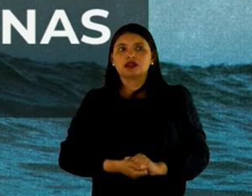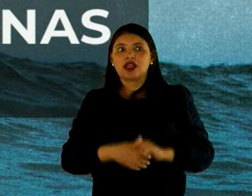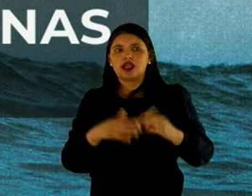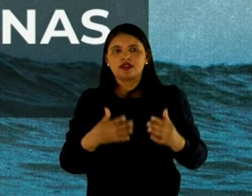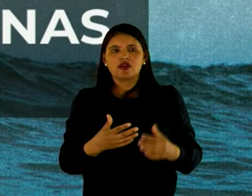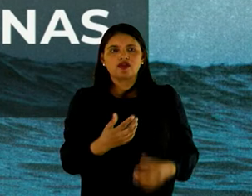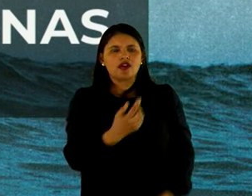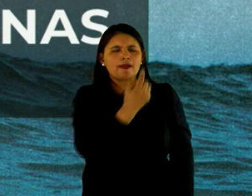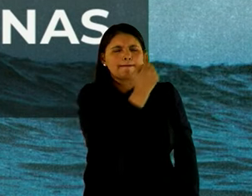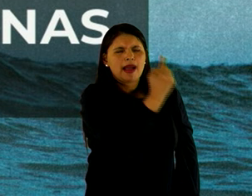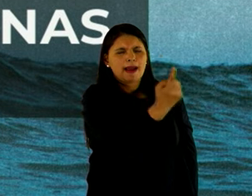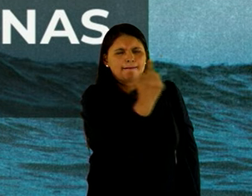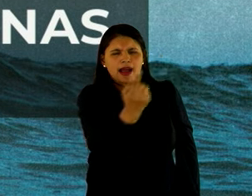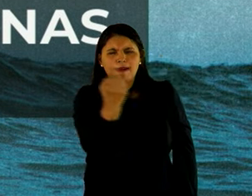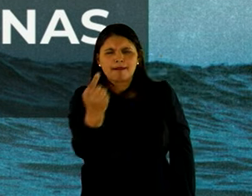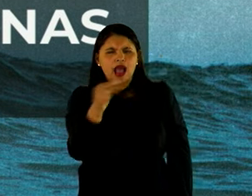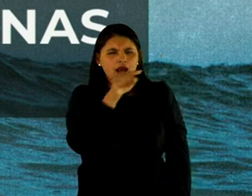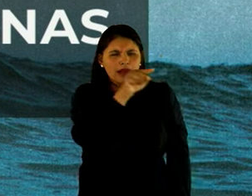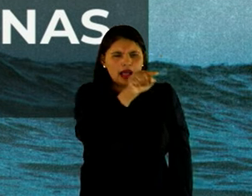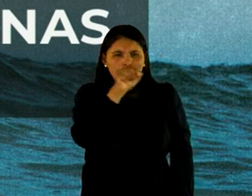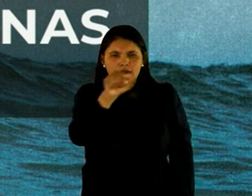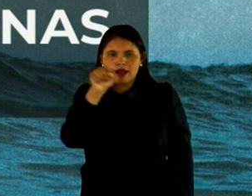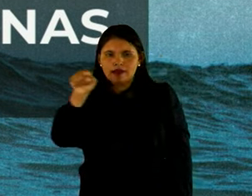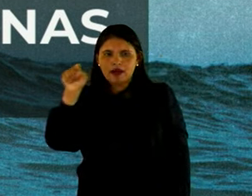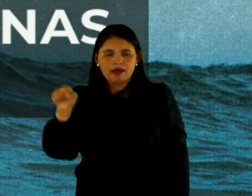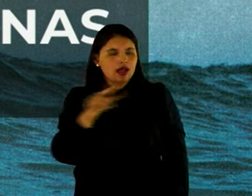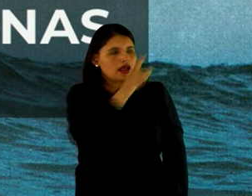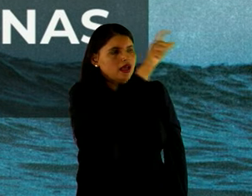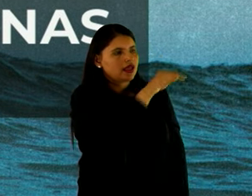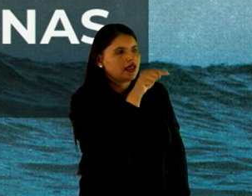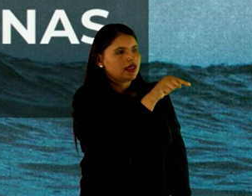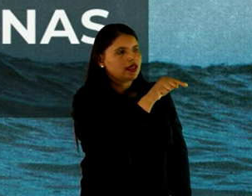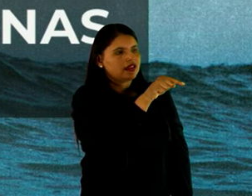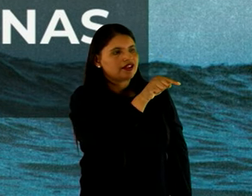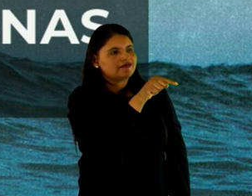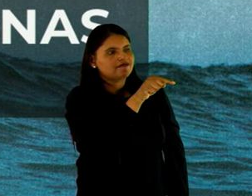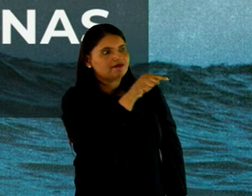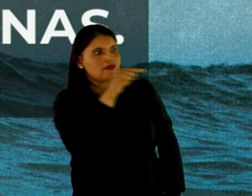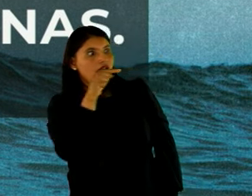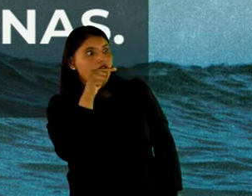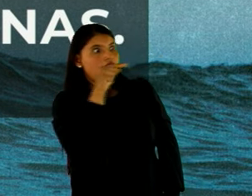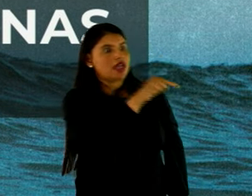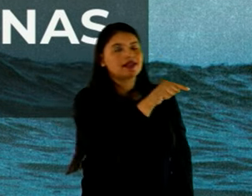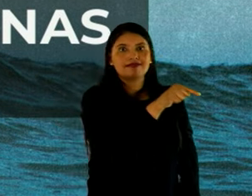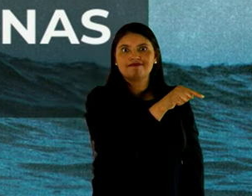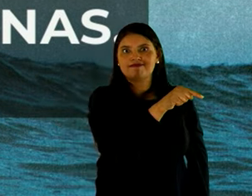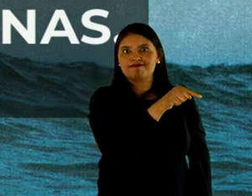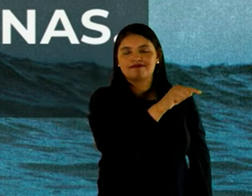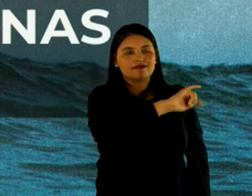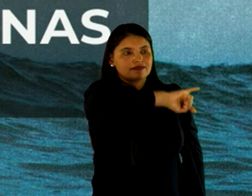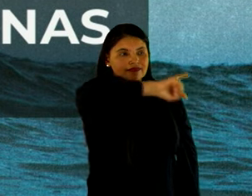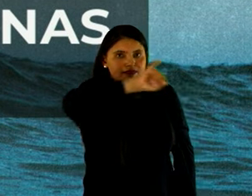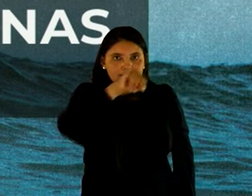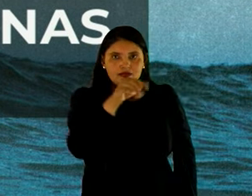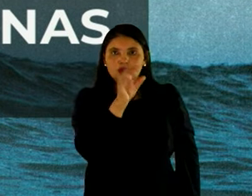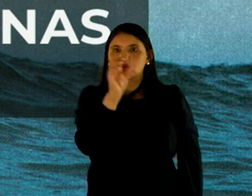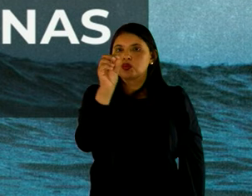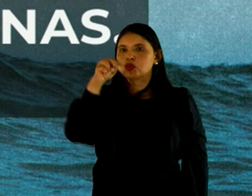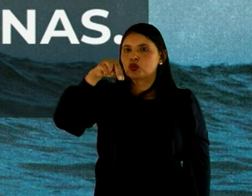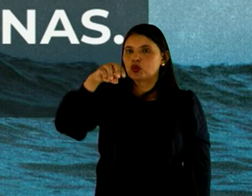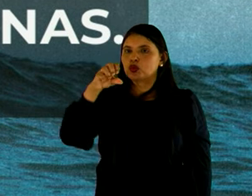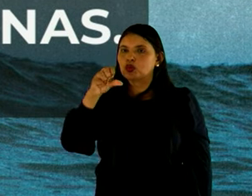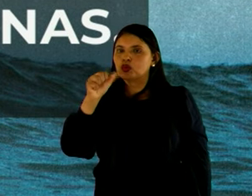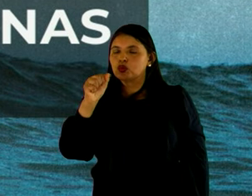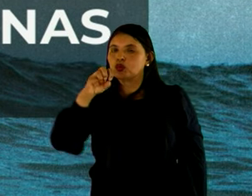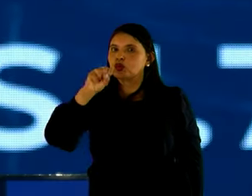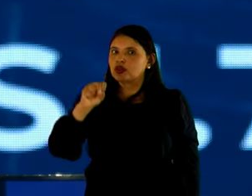sorte caiu sobre sobre Jonas. Sorte para Jonas, não, sorte para eles. Eu não sei